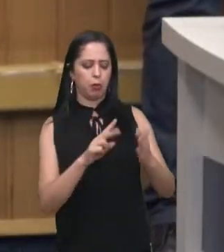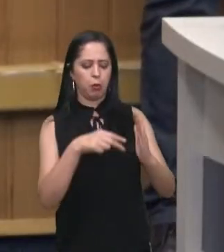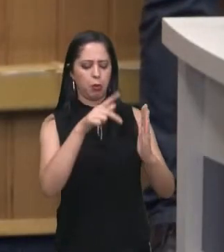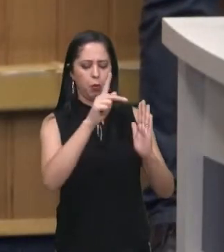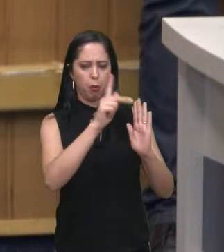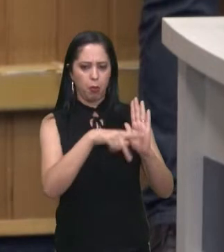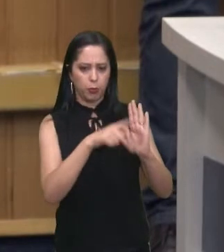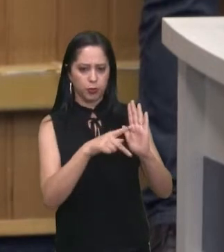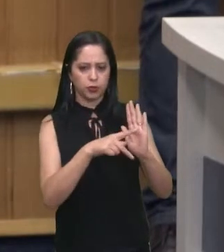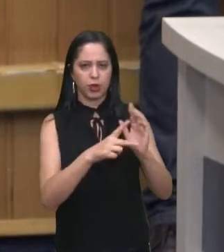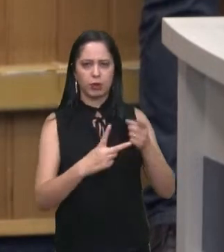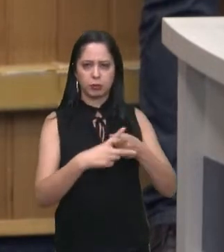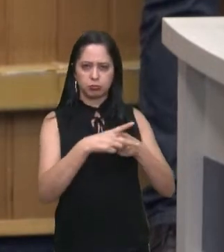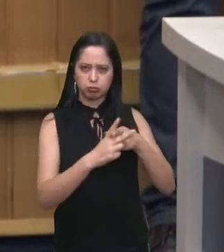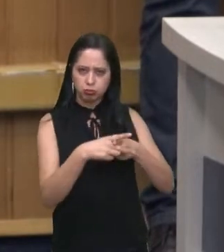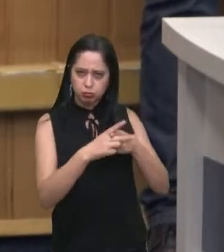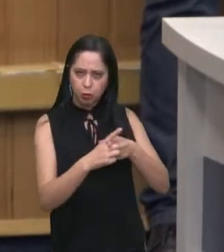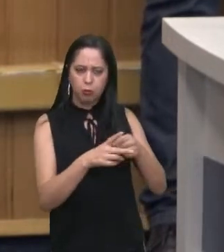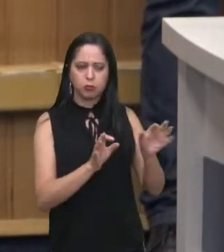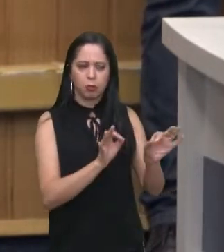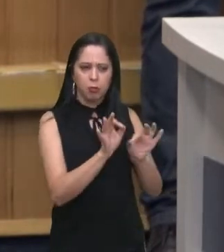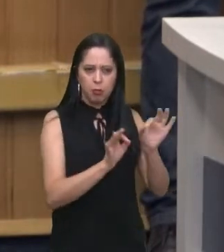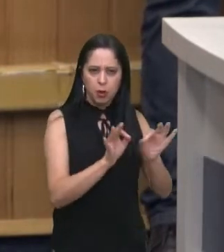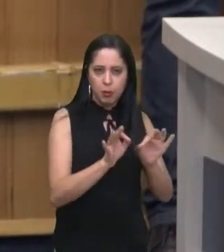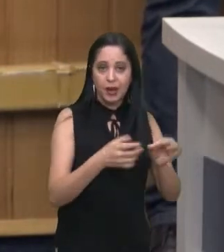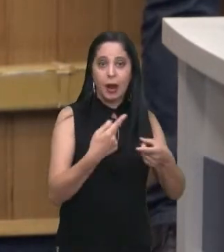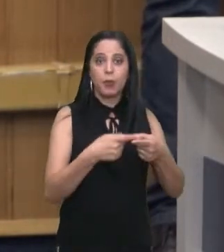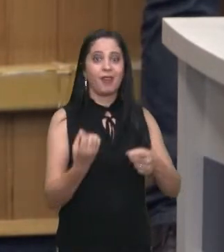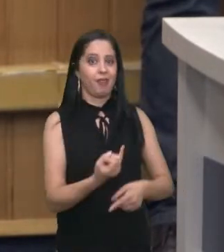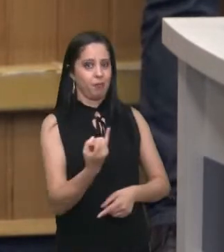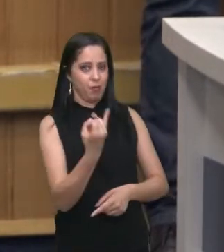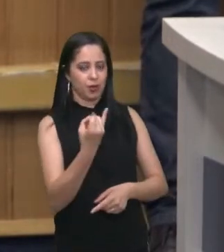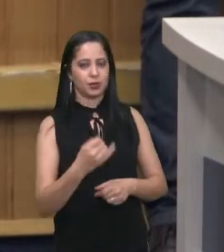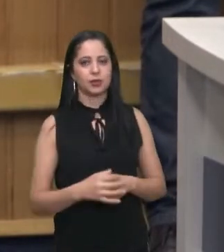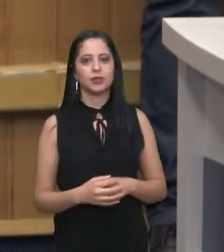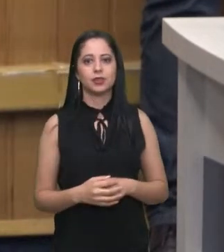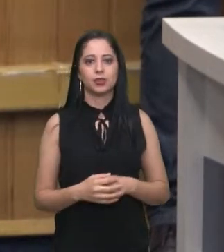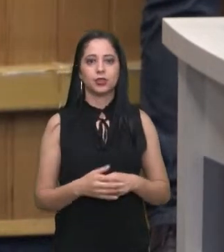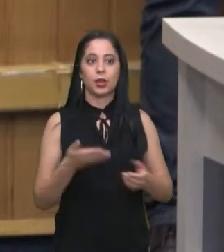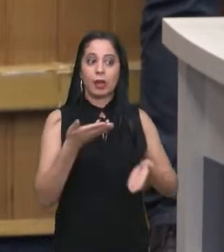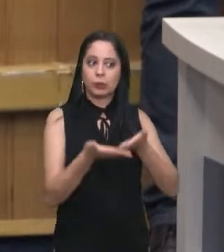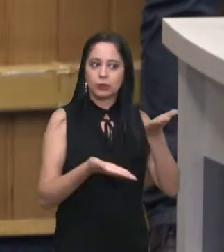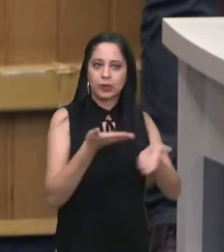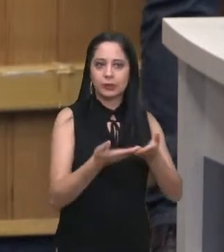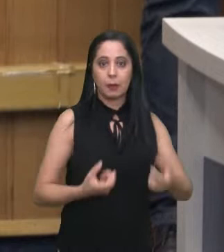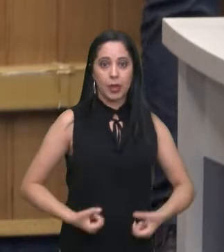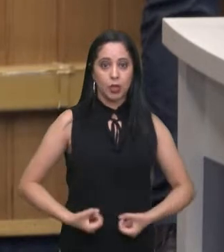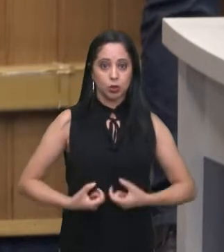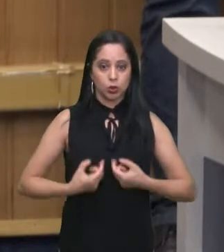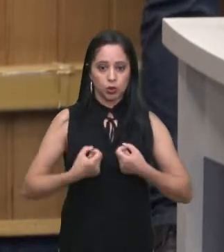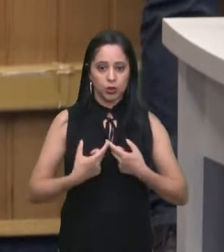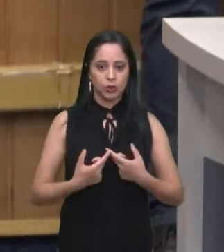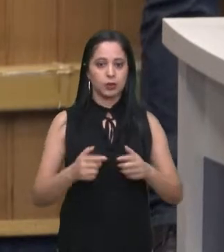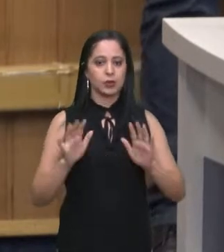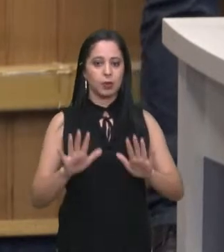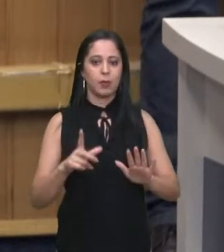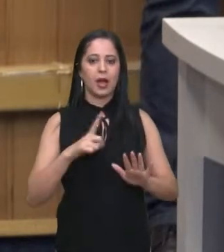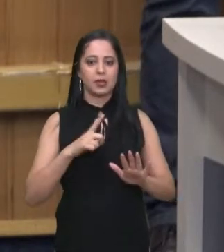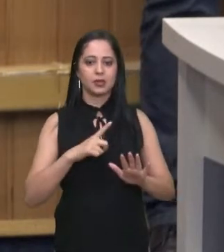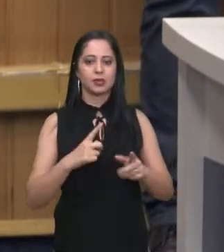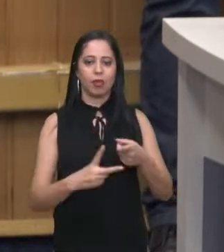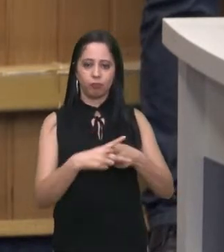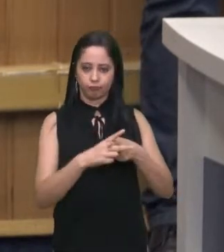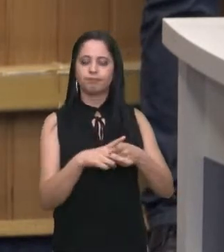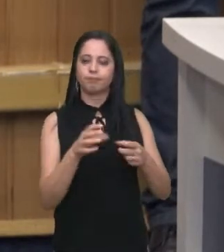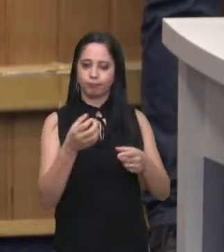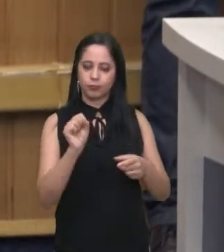algumas melhorias jurídicas no projeto. É um projeto importante para tratamento de câncer nessa cidade, mas existem algumas melhorias a ser